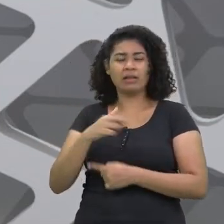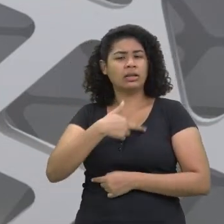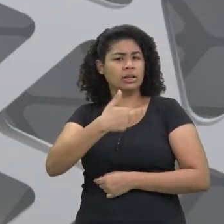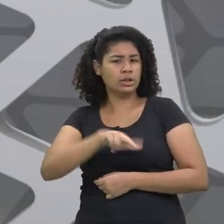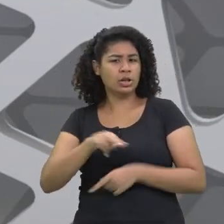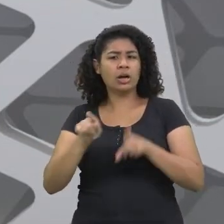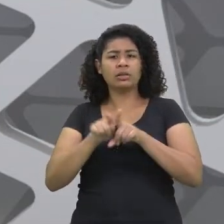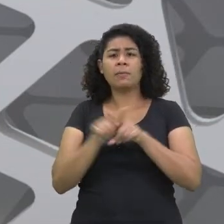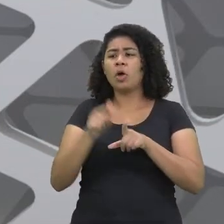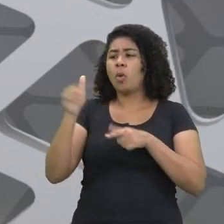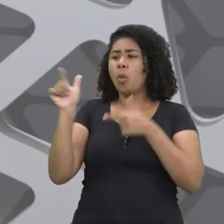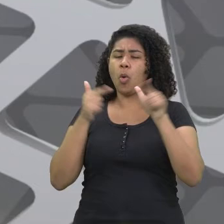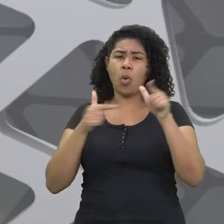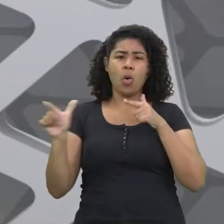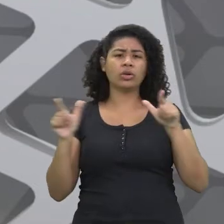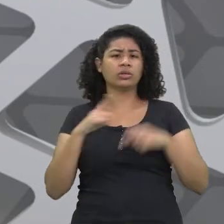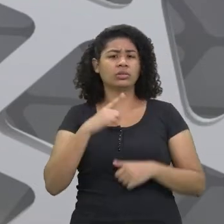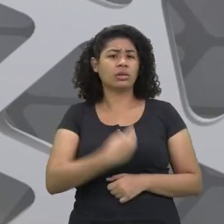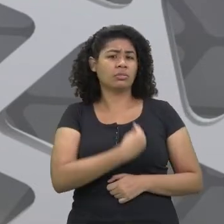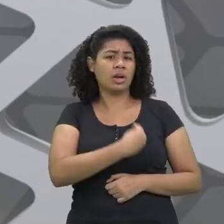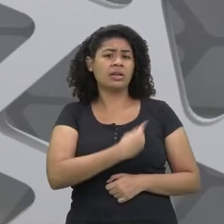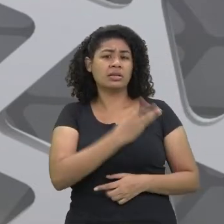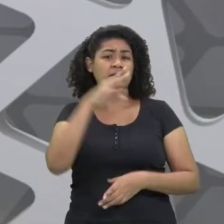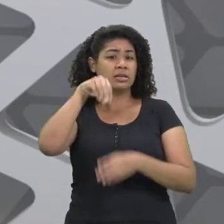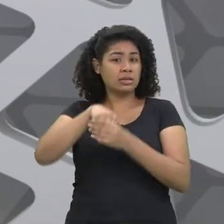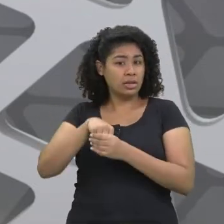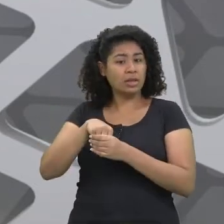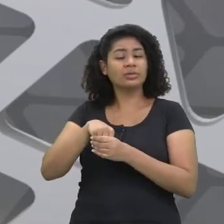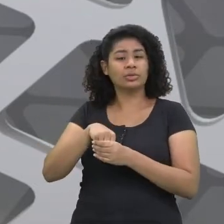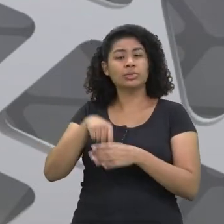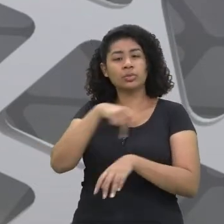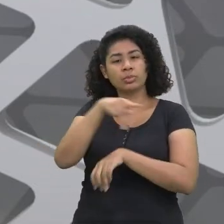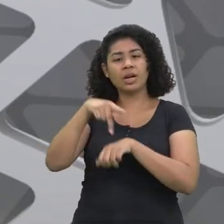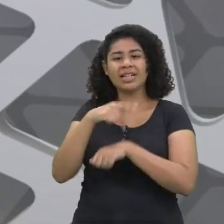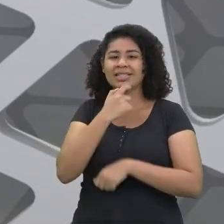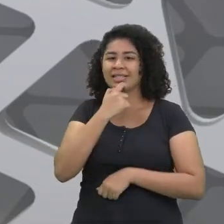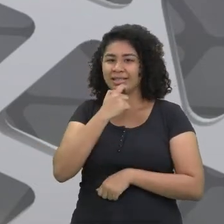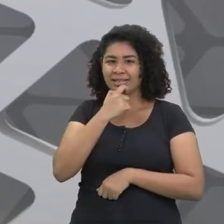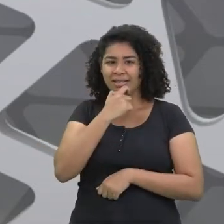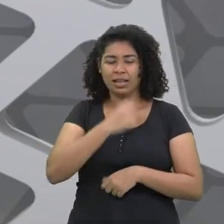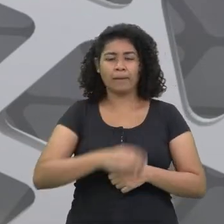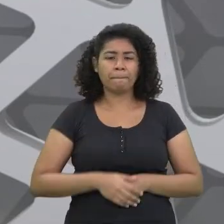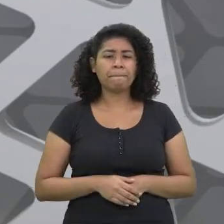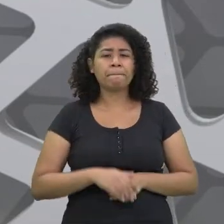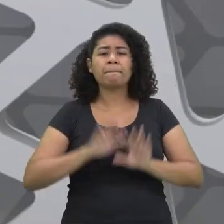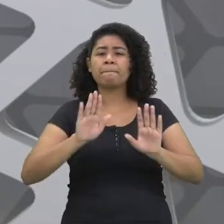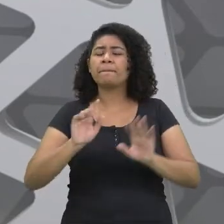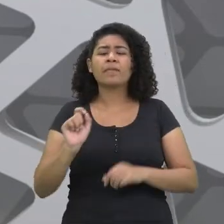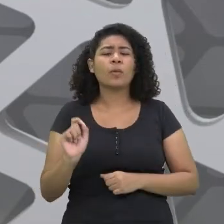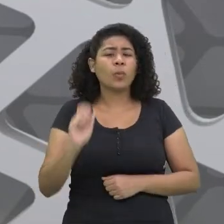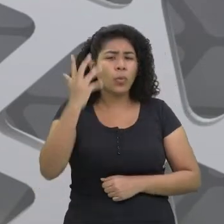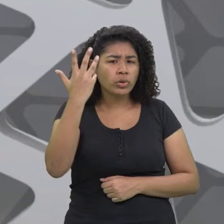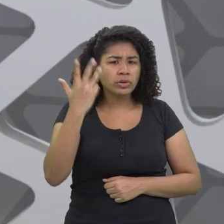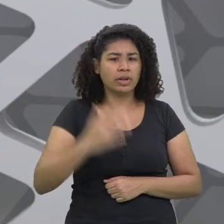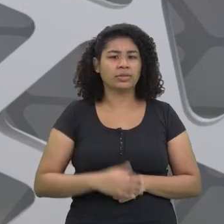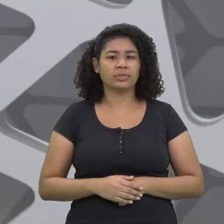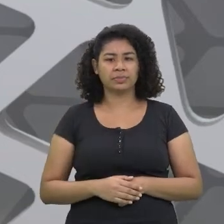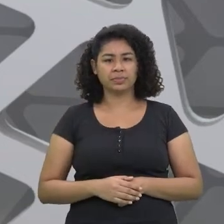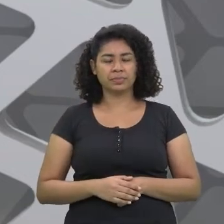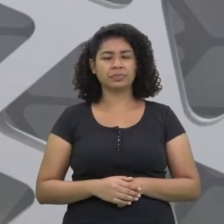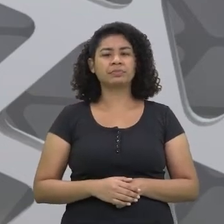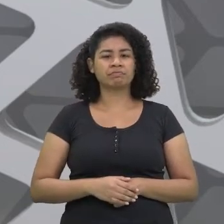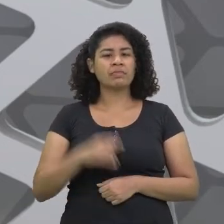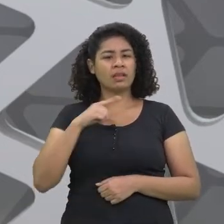denominações religiosas ainda presentes também dentro da Inglaterra. Sabe o que vai acontecer? Nesse mesmo embalo das